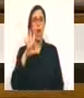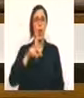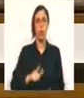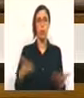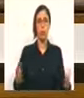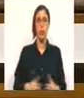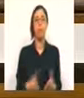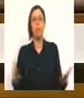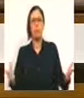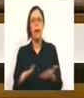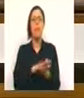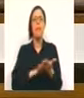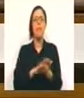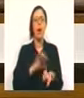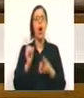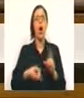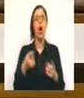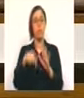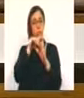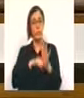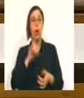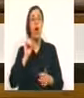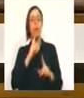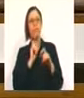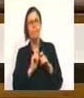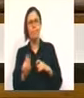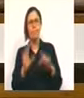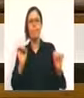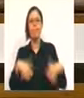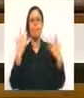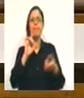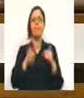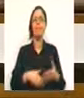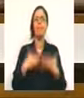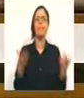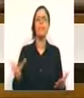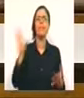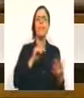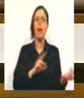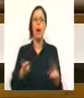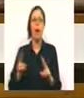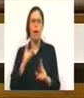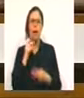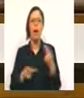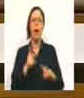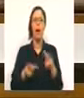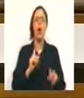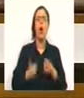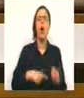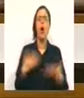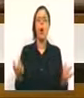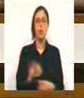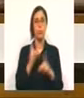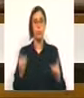Lisboa. Com que base e com que critérios foram definidas estas prioridades? Que mais alternativas foram avaliadas? Porque é que